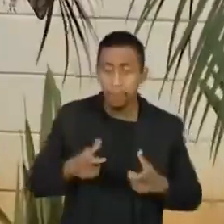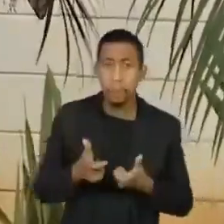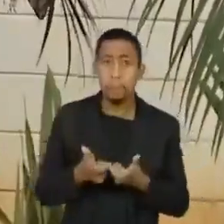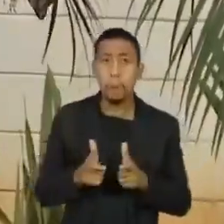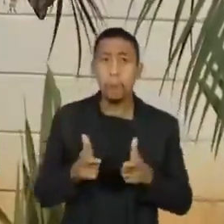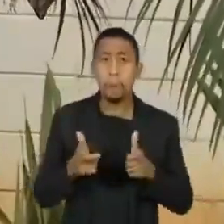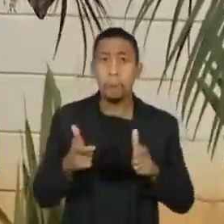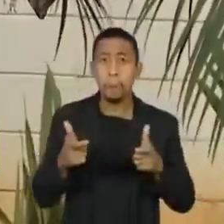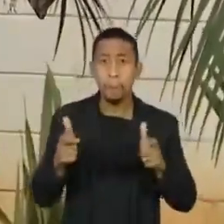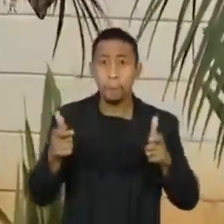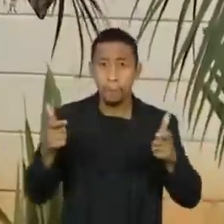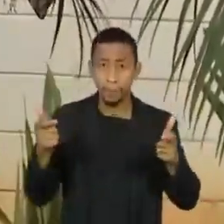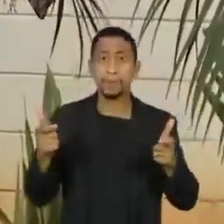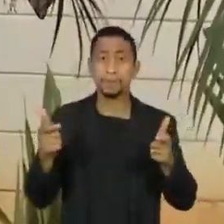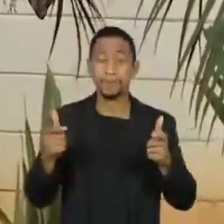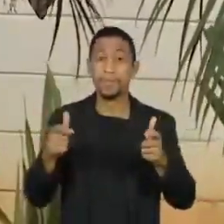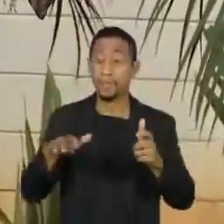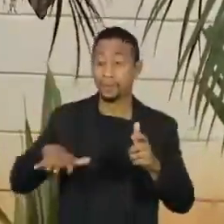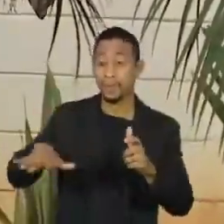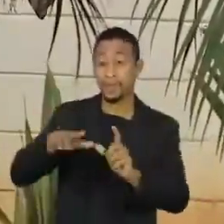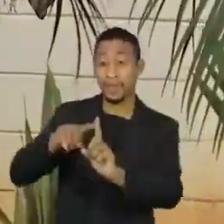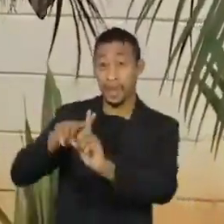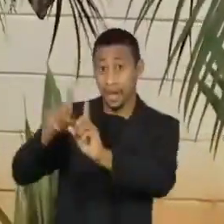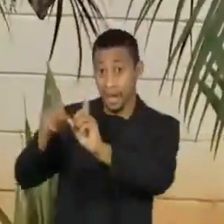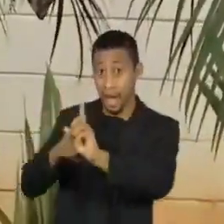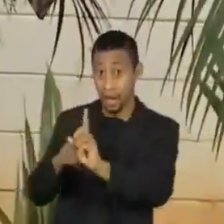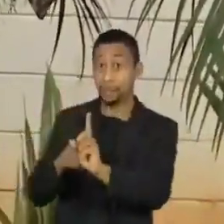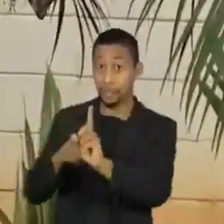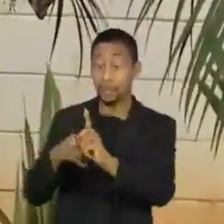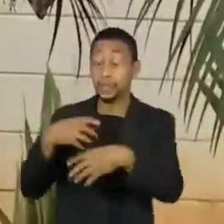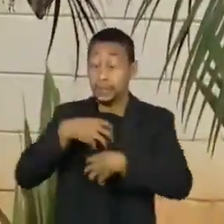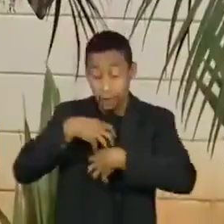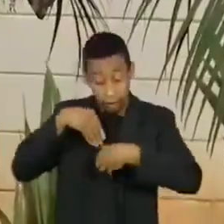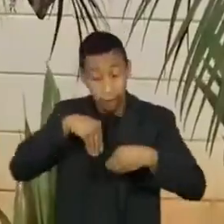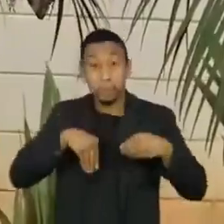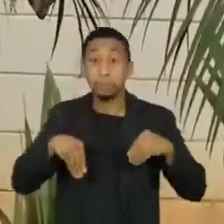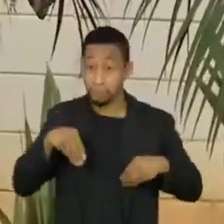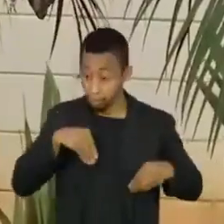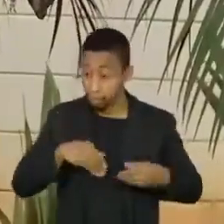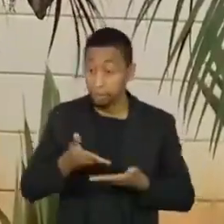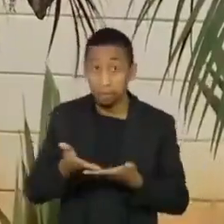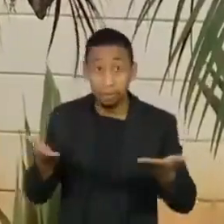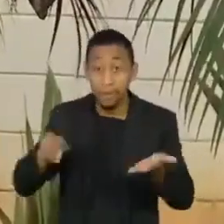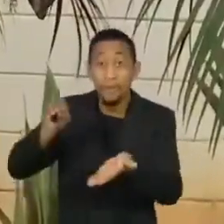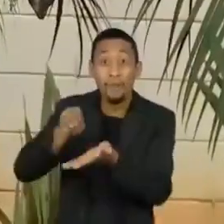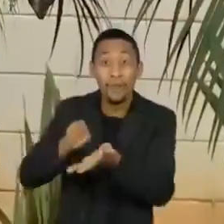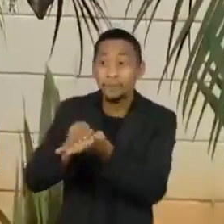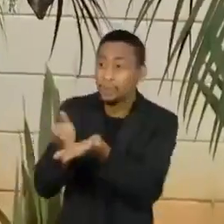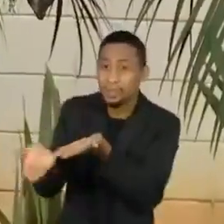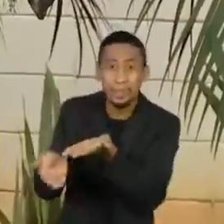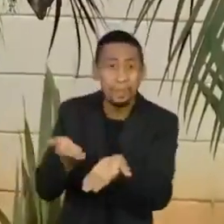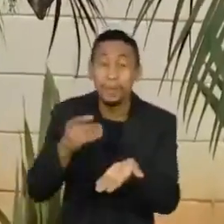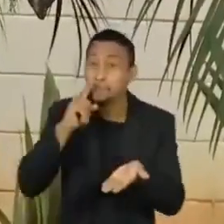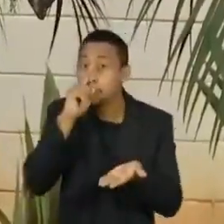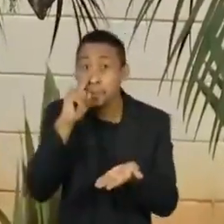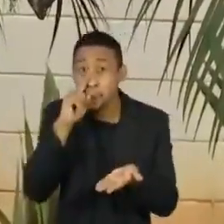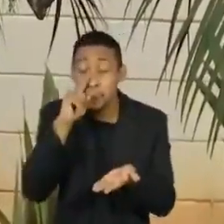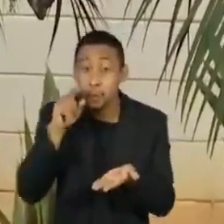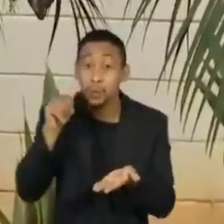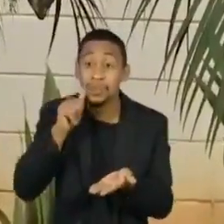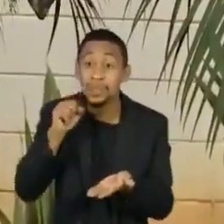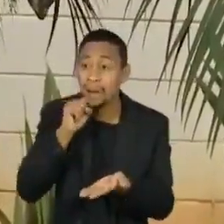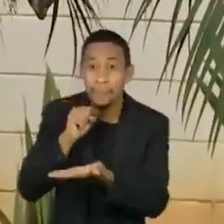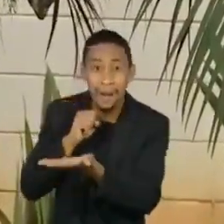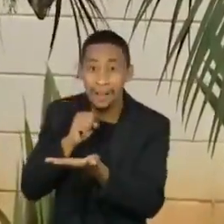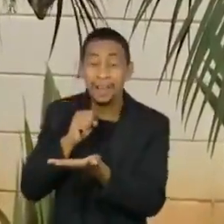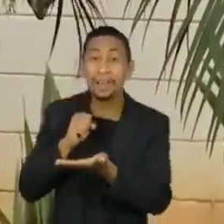durante a gravidez, segundo cálculos dos pesquisadores da USP. A falta de tratamento é um fator de risco para a mãe desenvolver